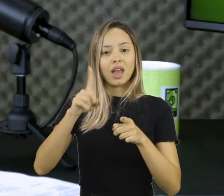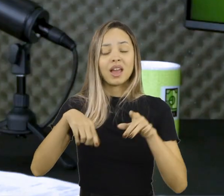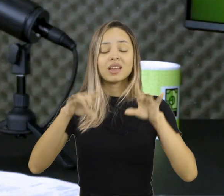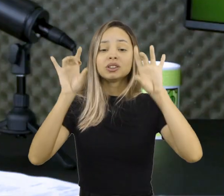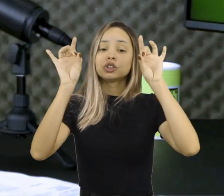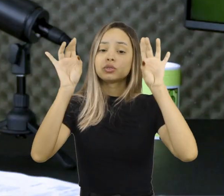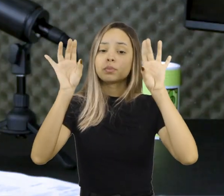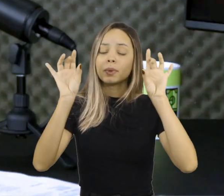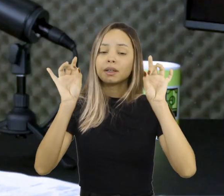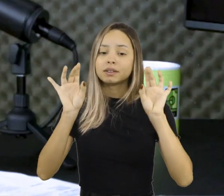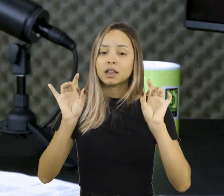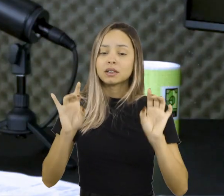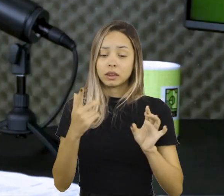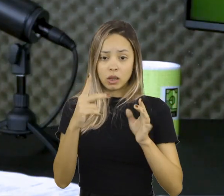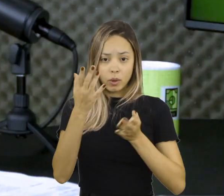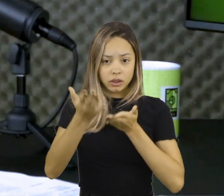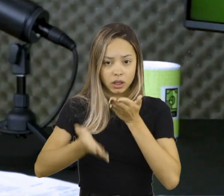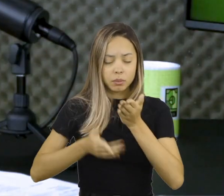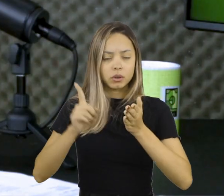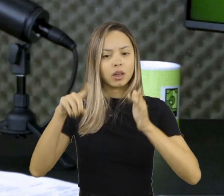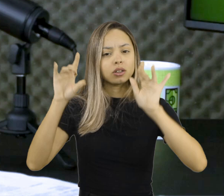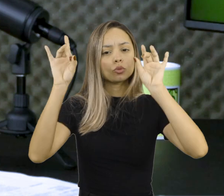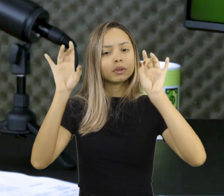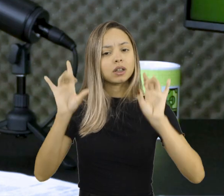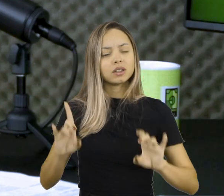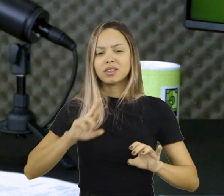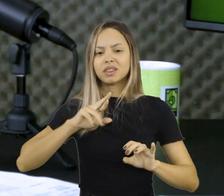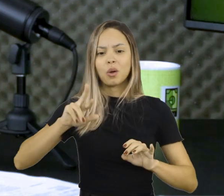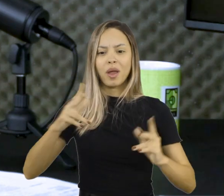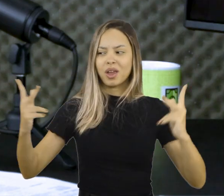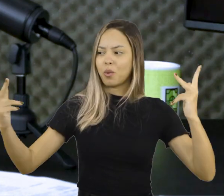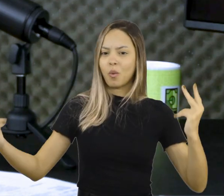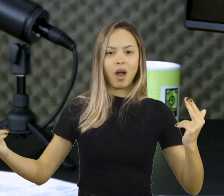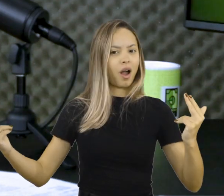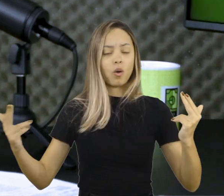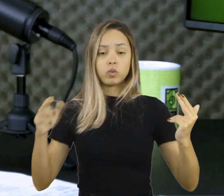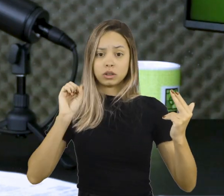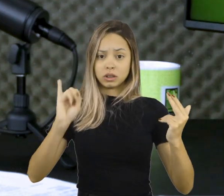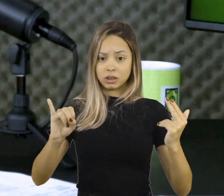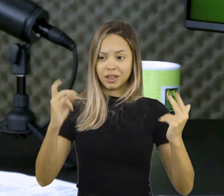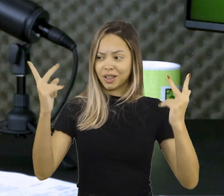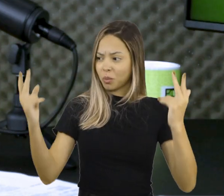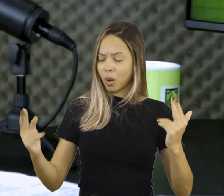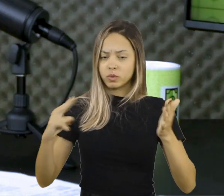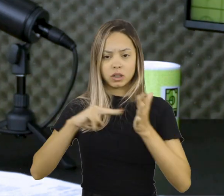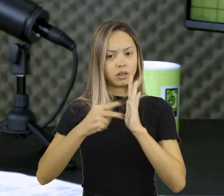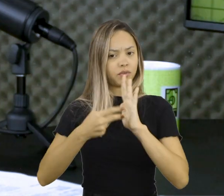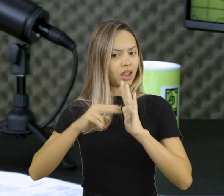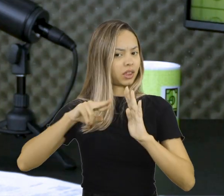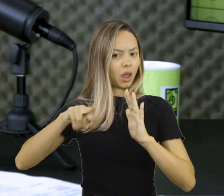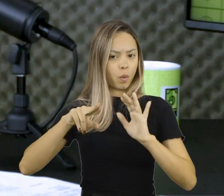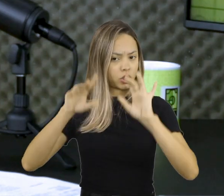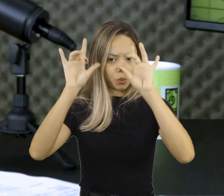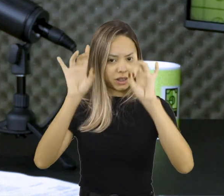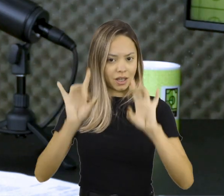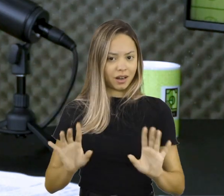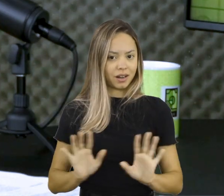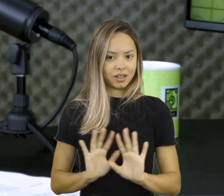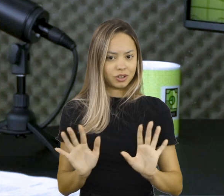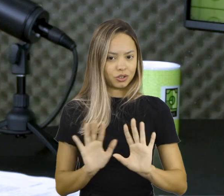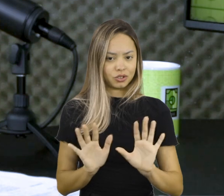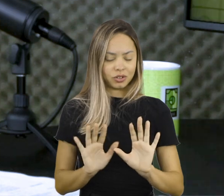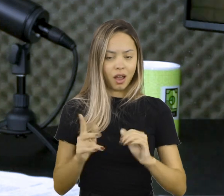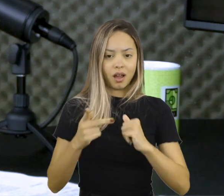especializado se for tão igual quanto de qualquer um não é especialista então a gente precisa se apropriar dos recursos